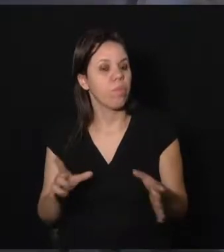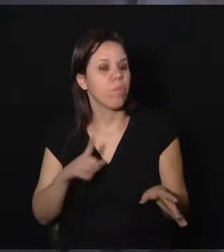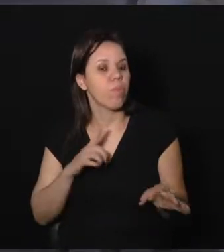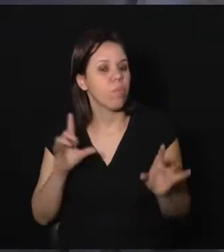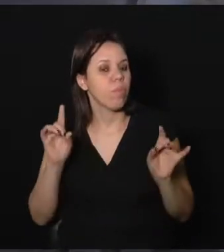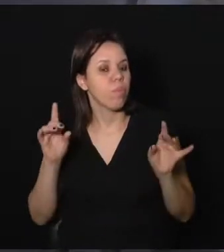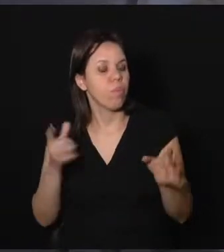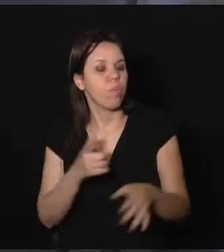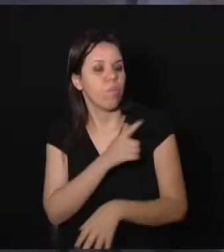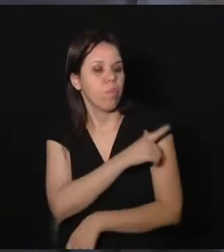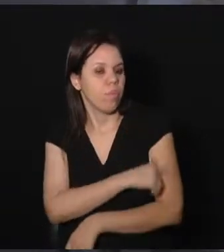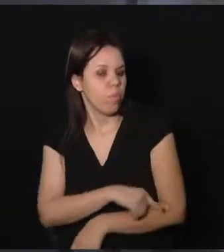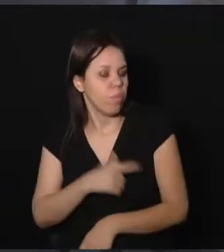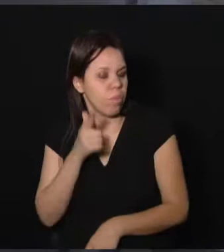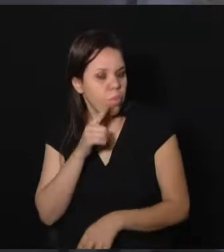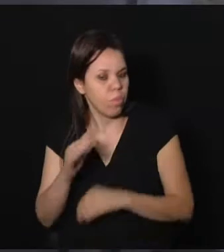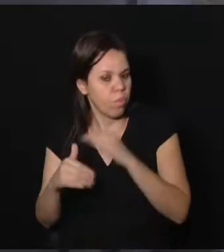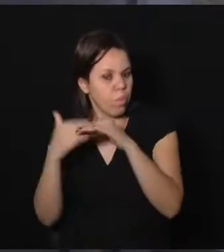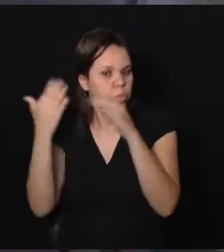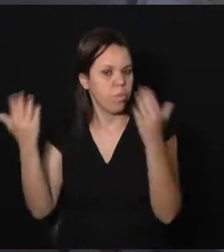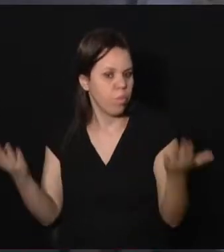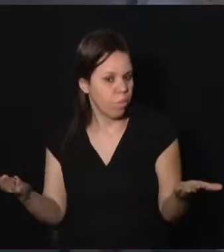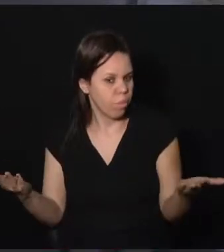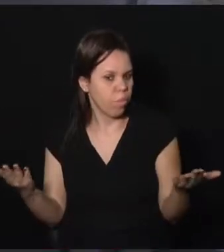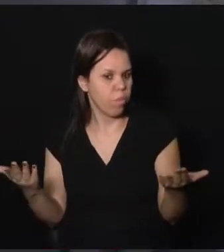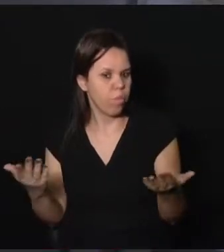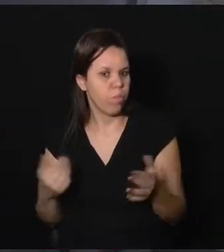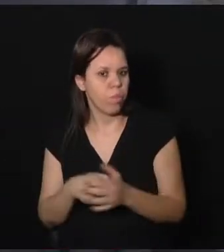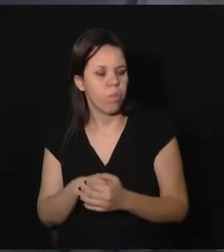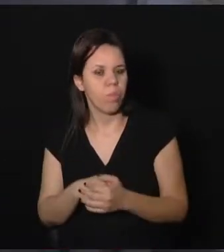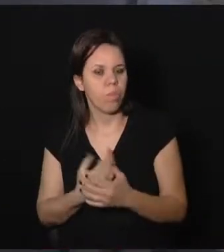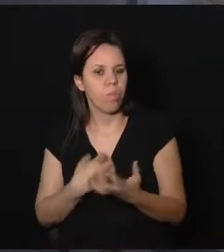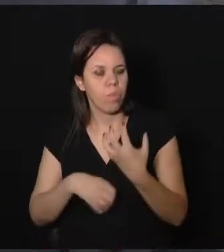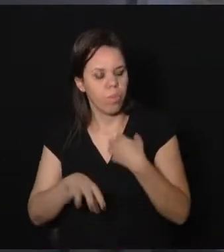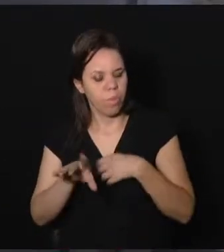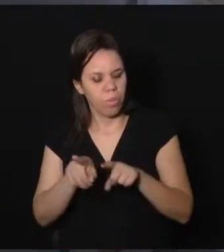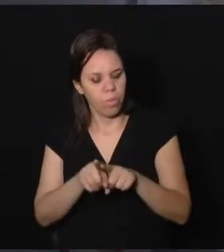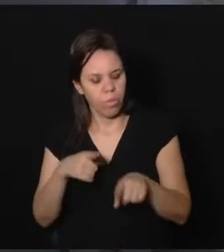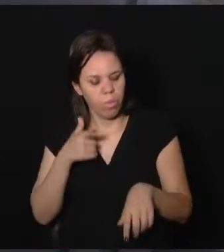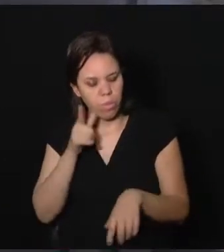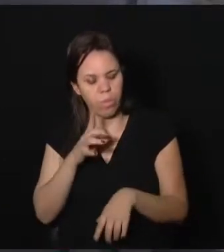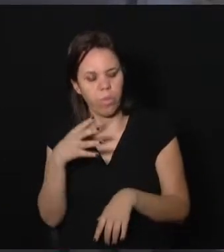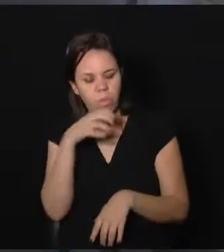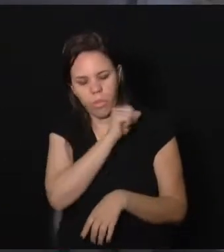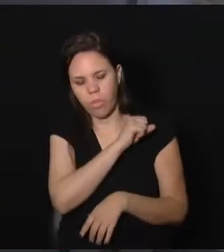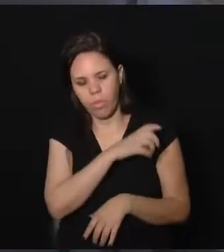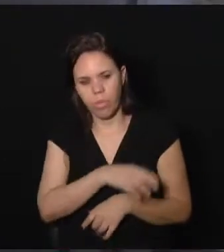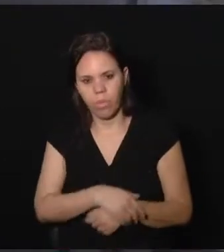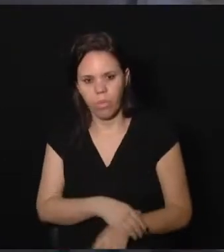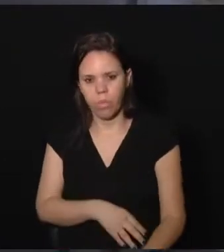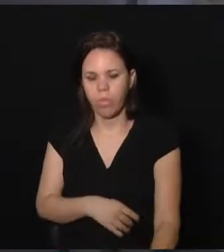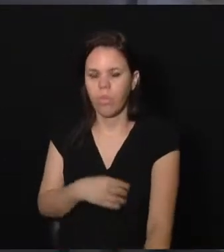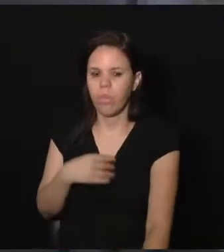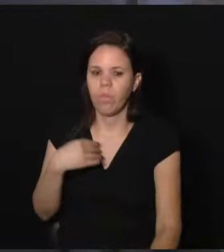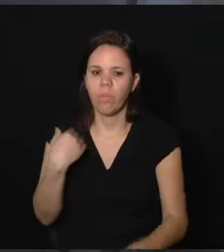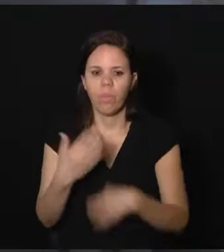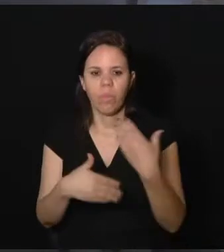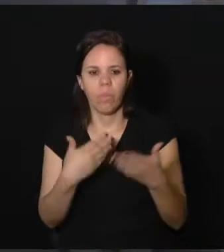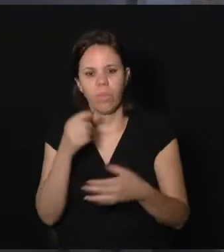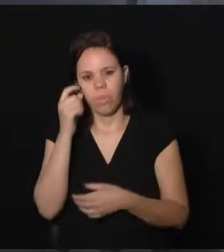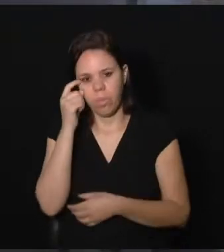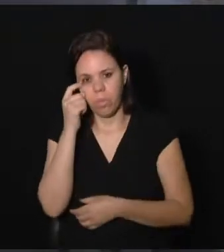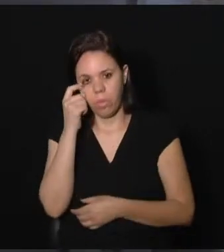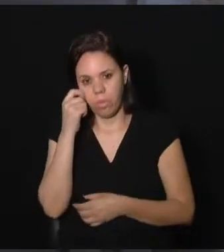gente consiga avançar com um pouquinho de mais rapidez, né, nesse processo.